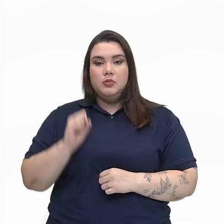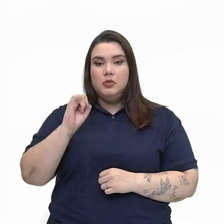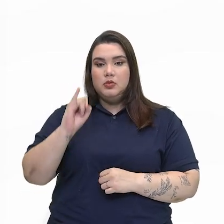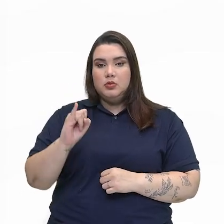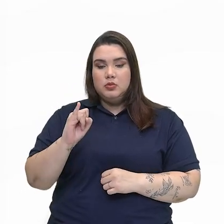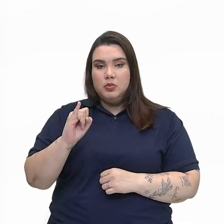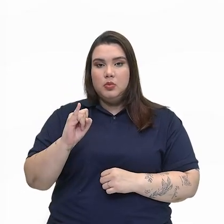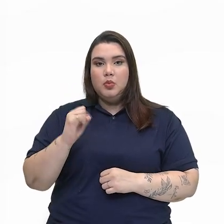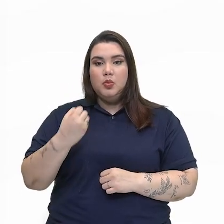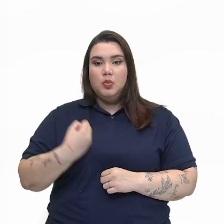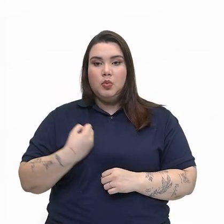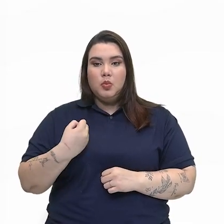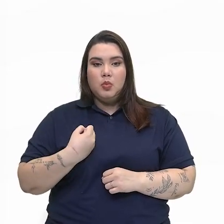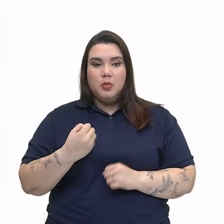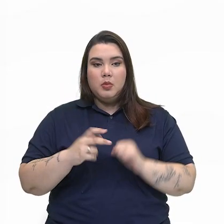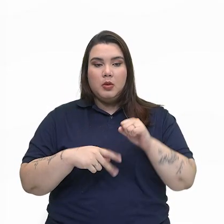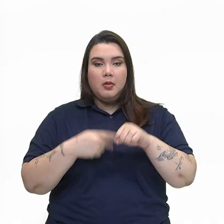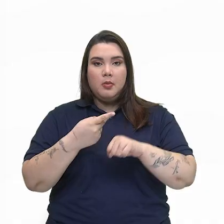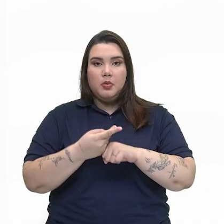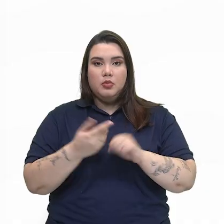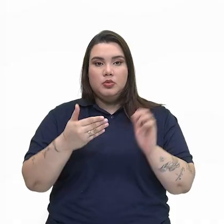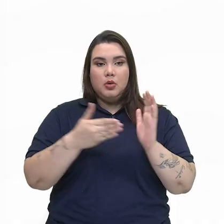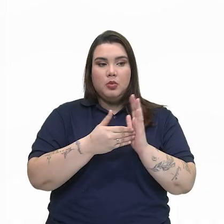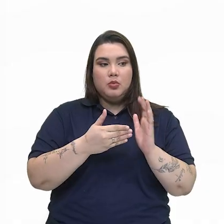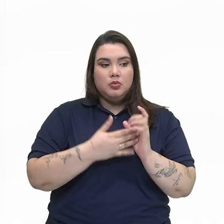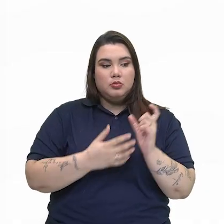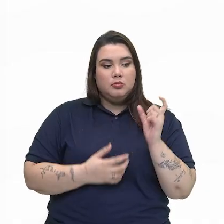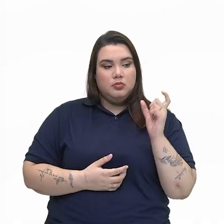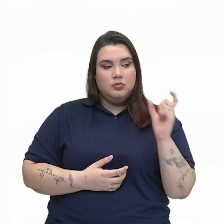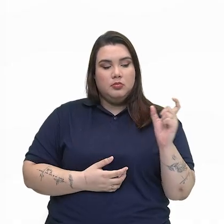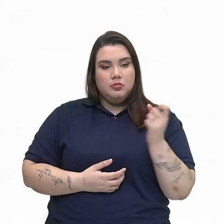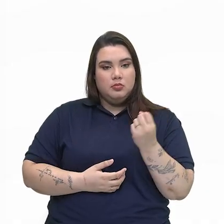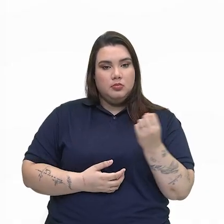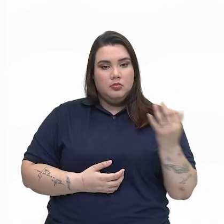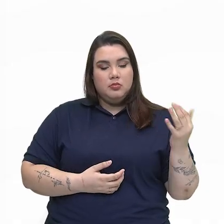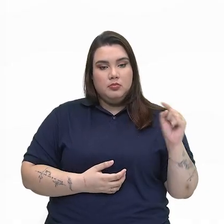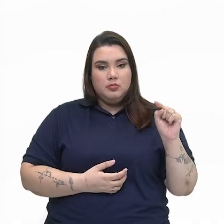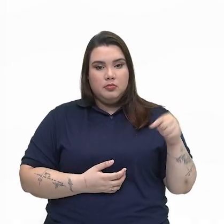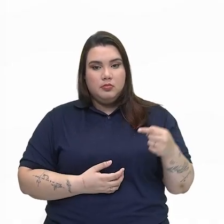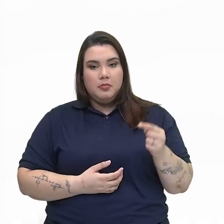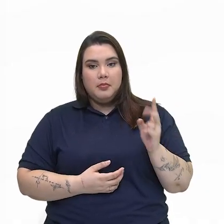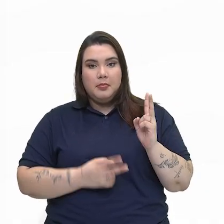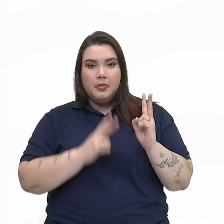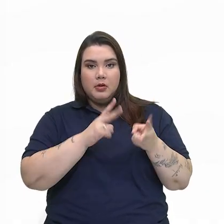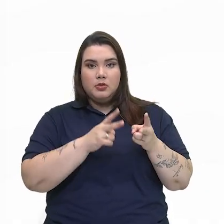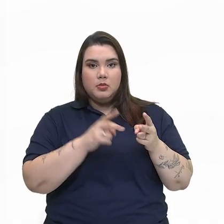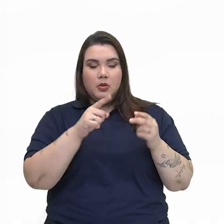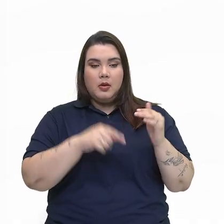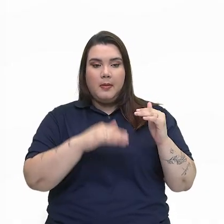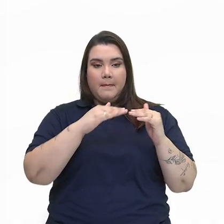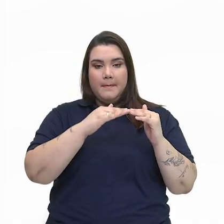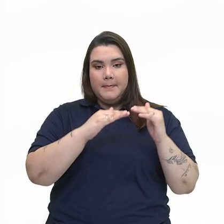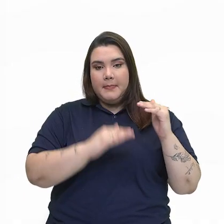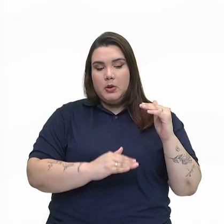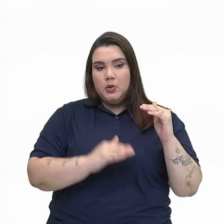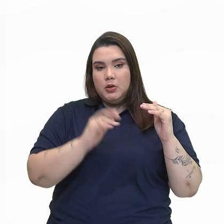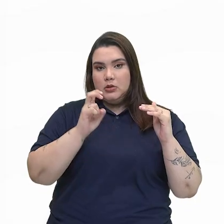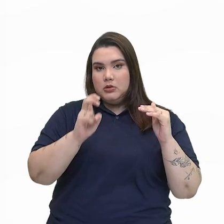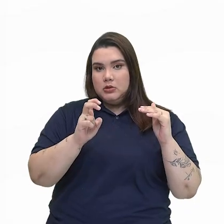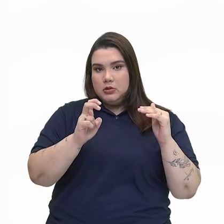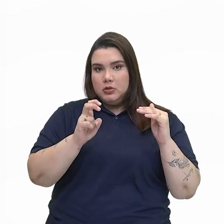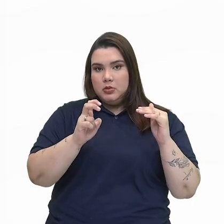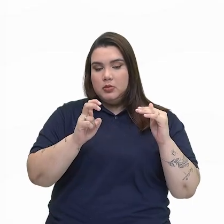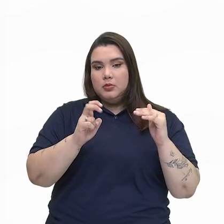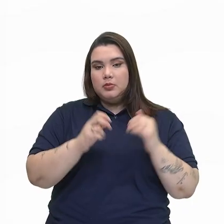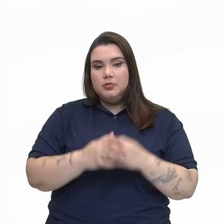o algarismo posterior à última casa decimal a ser conservada for menor